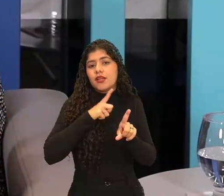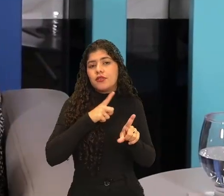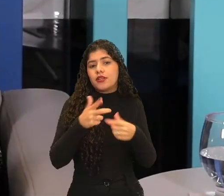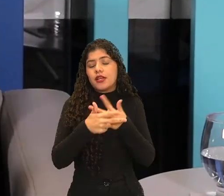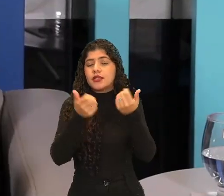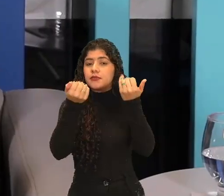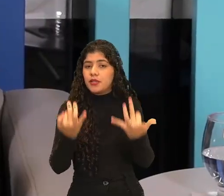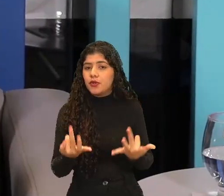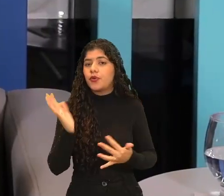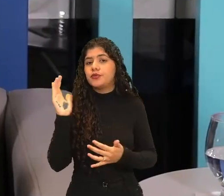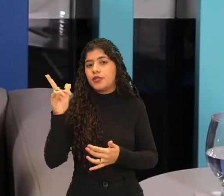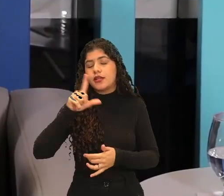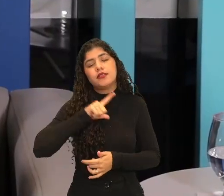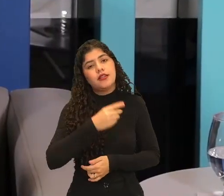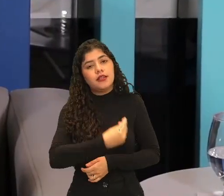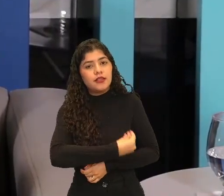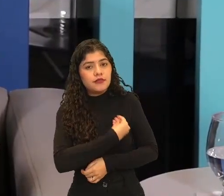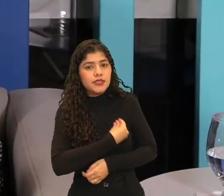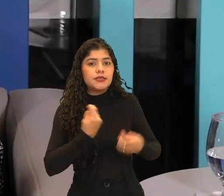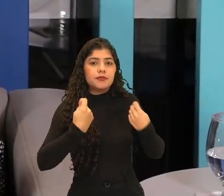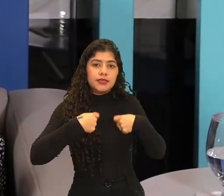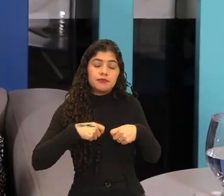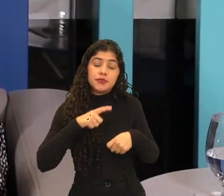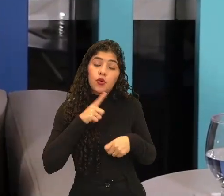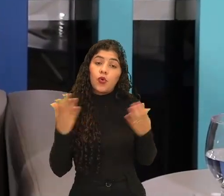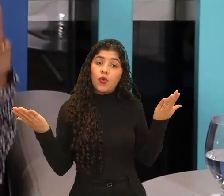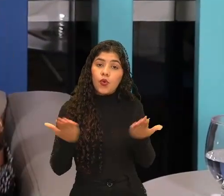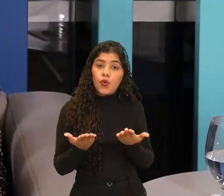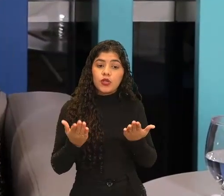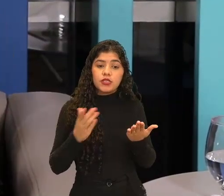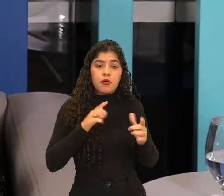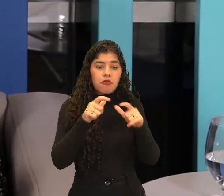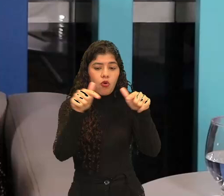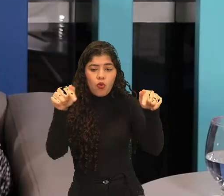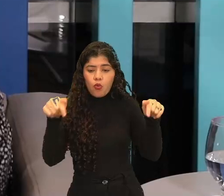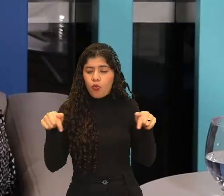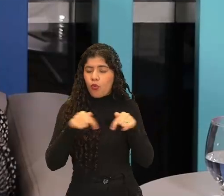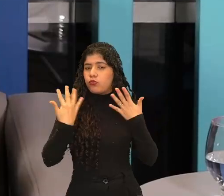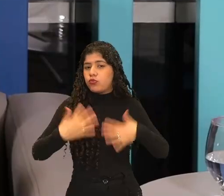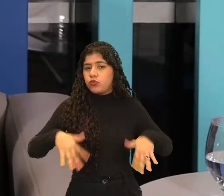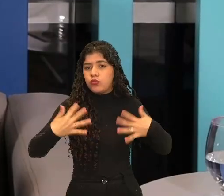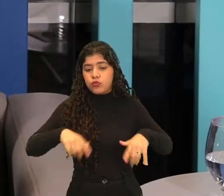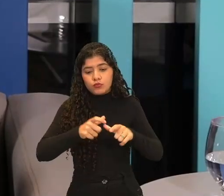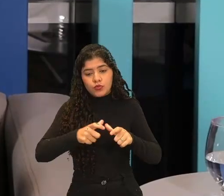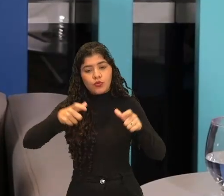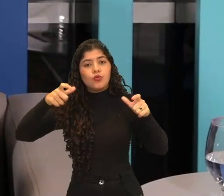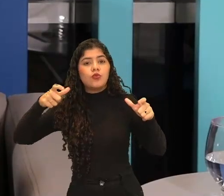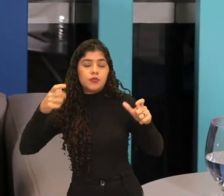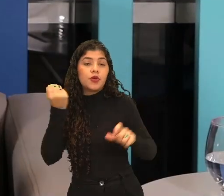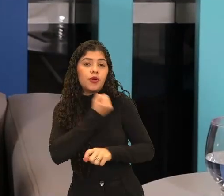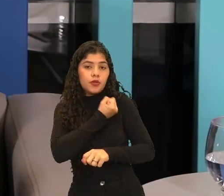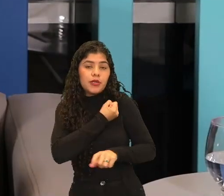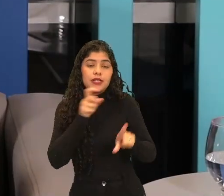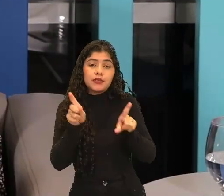doutora falou, que eu reafirmo, né? Nós temos hoje uma clientela enorme, né? Tem crescido cada vez mais o número